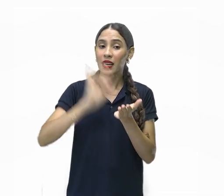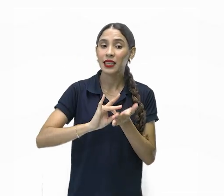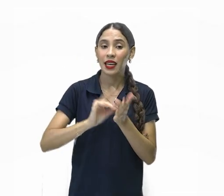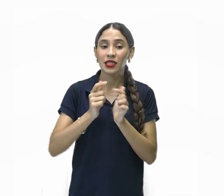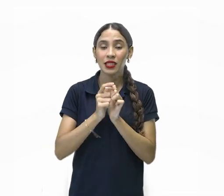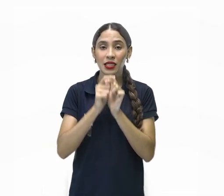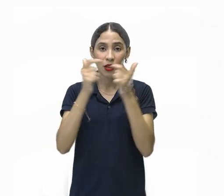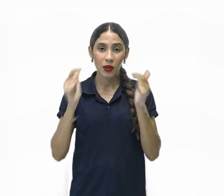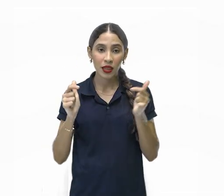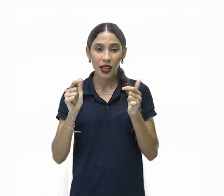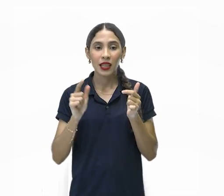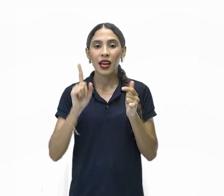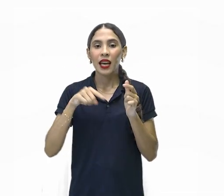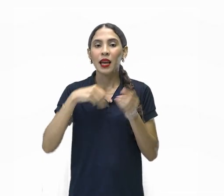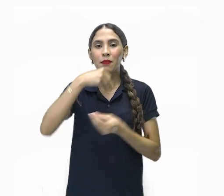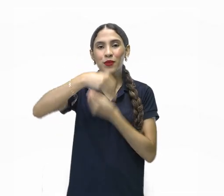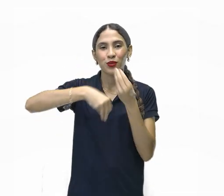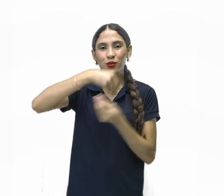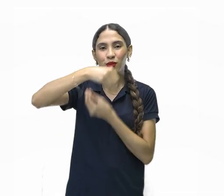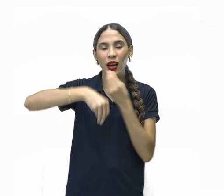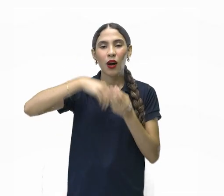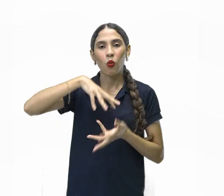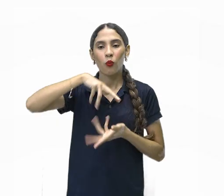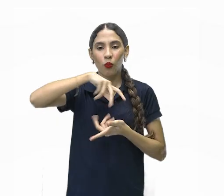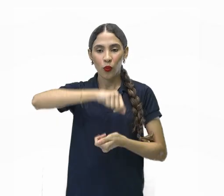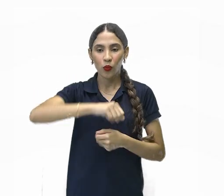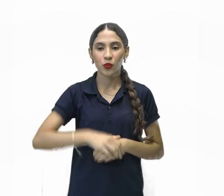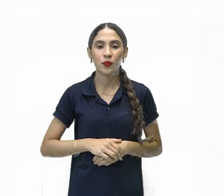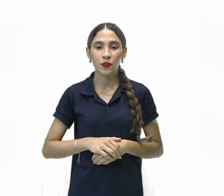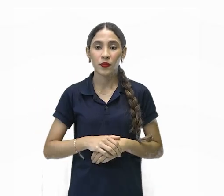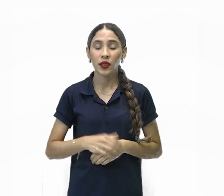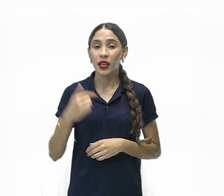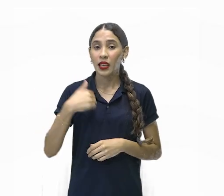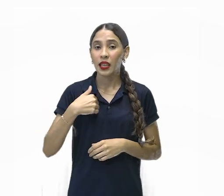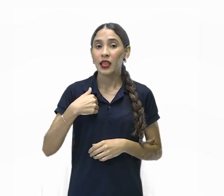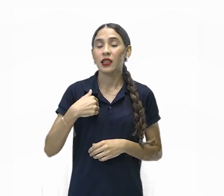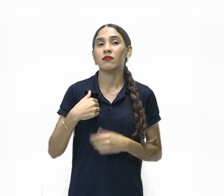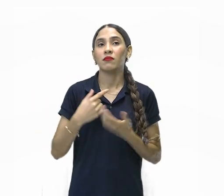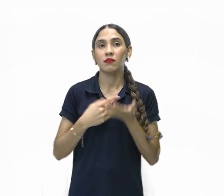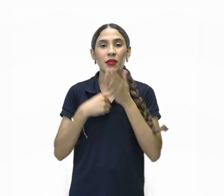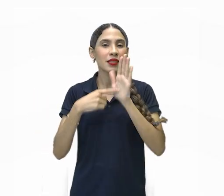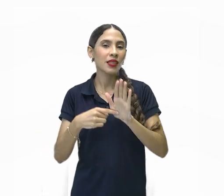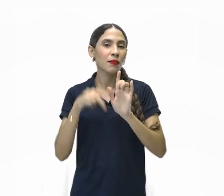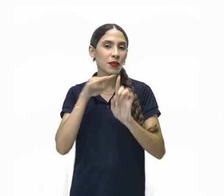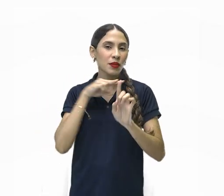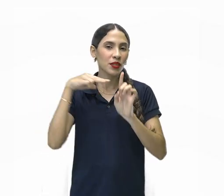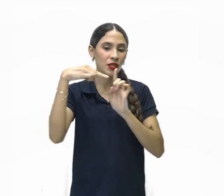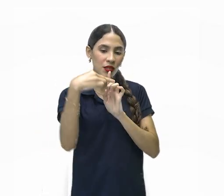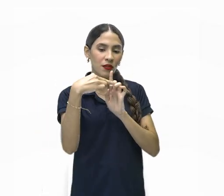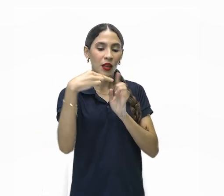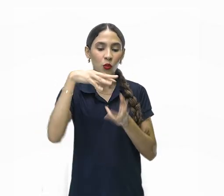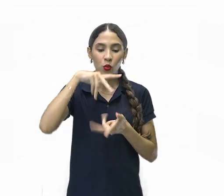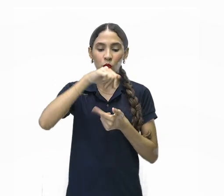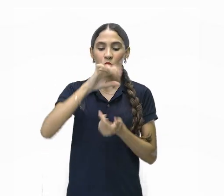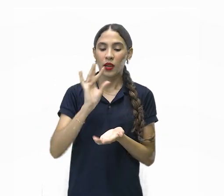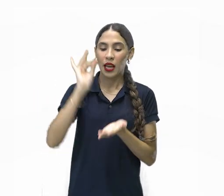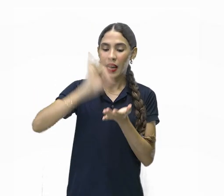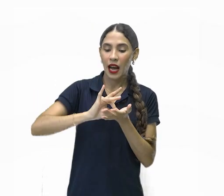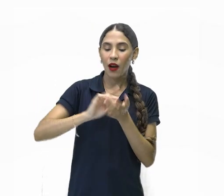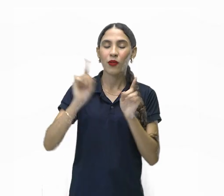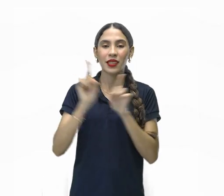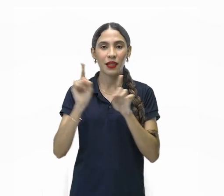realidade aumentada é misturar o mundo, onde eu vou trazer um olhar do mundo real e